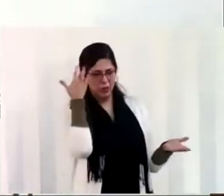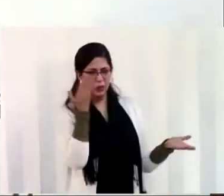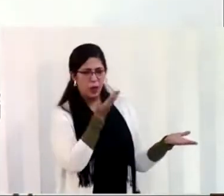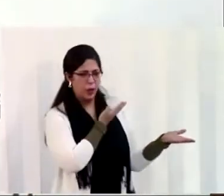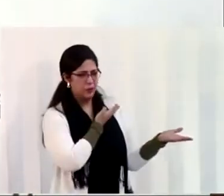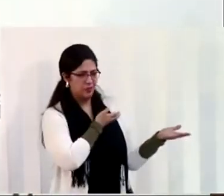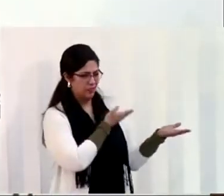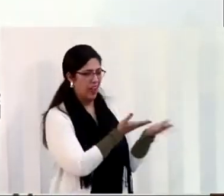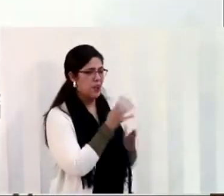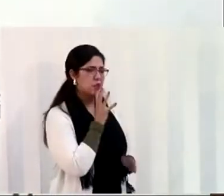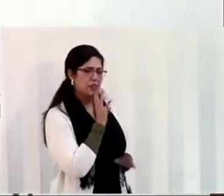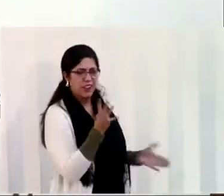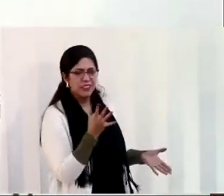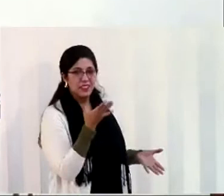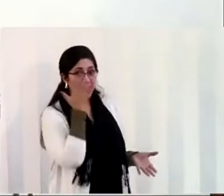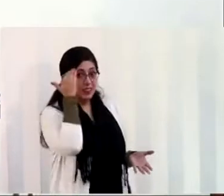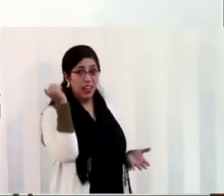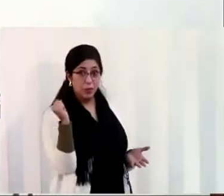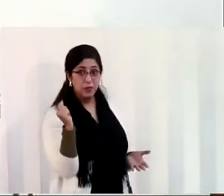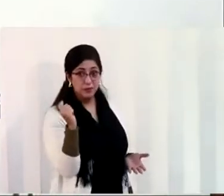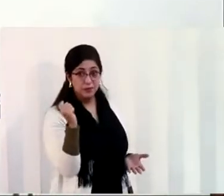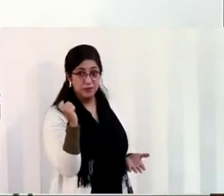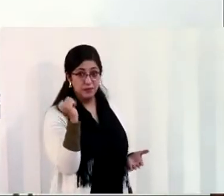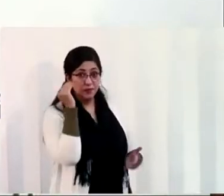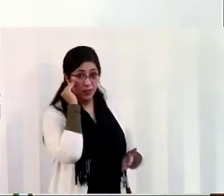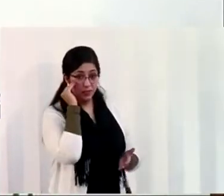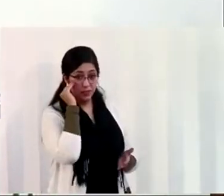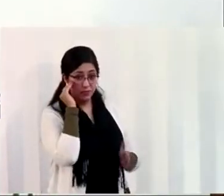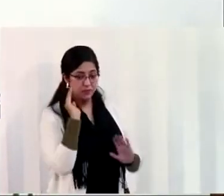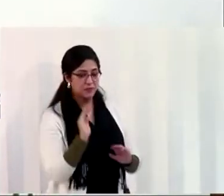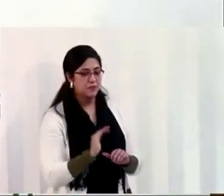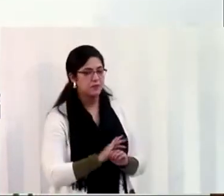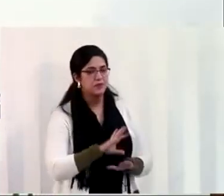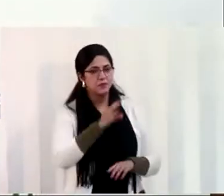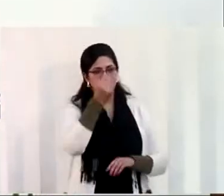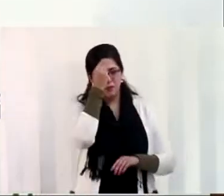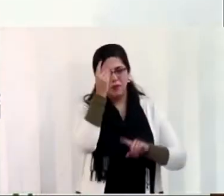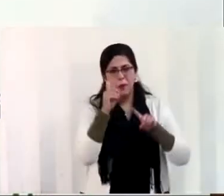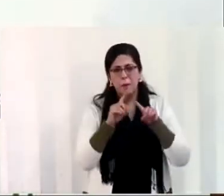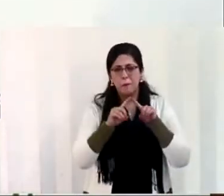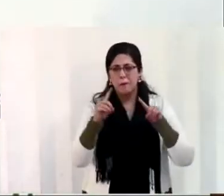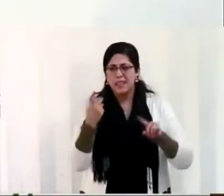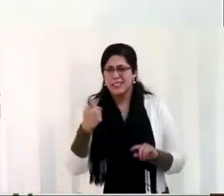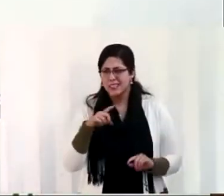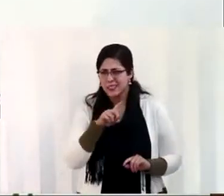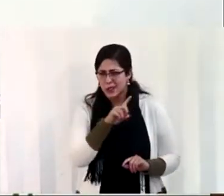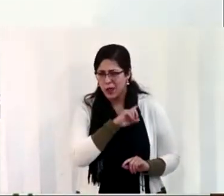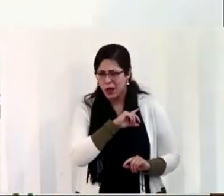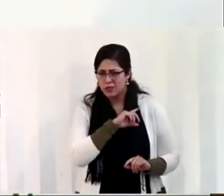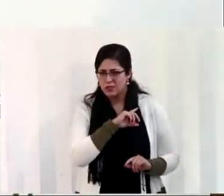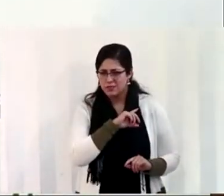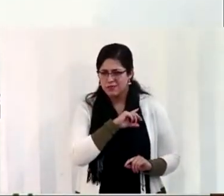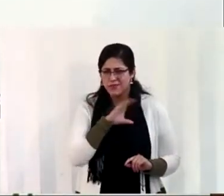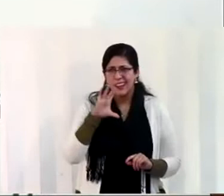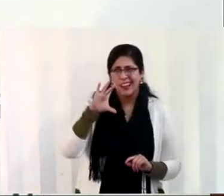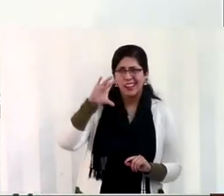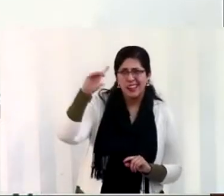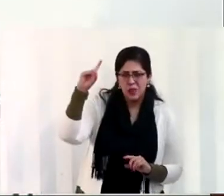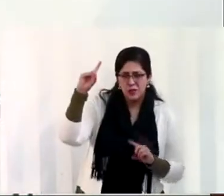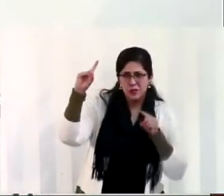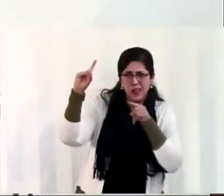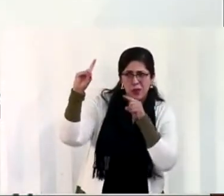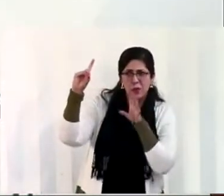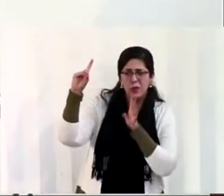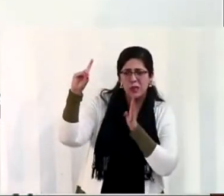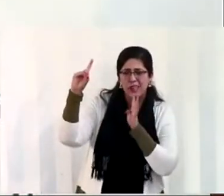Então essa é a pergunta. Nós temos conhecido este amor de Deus? É importante